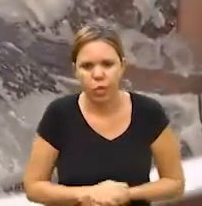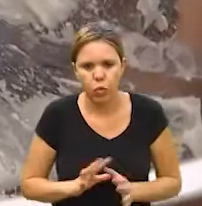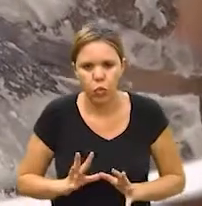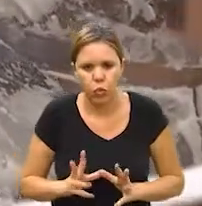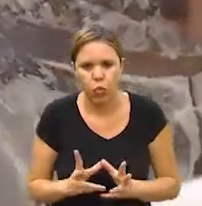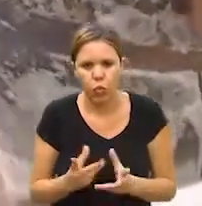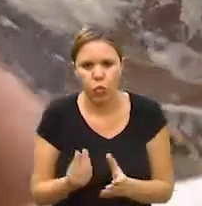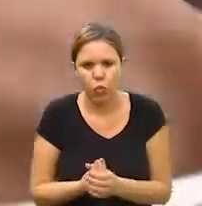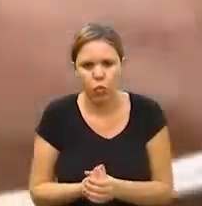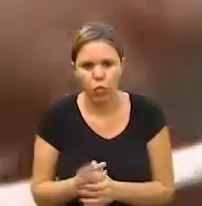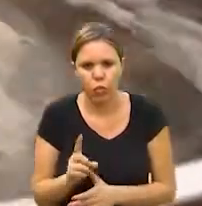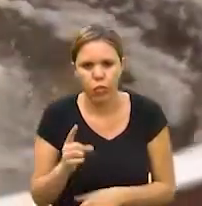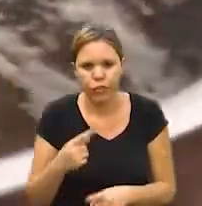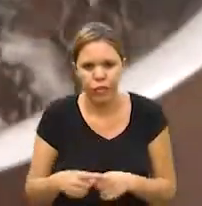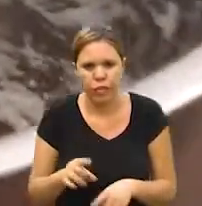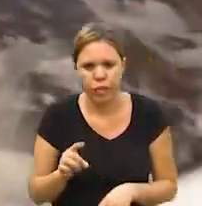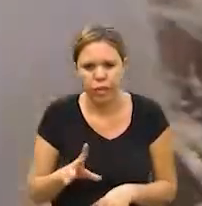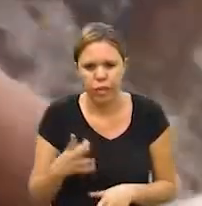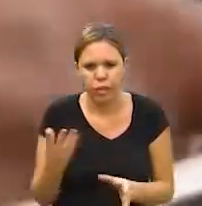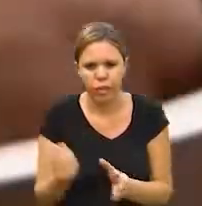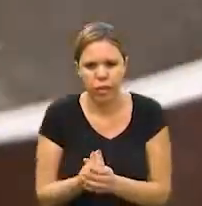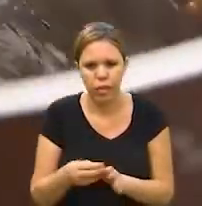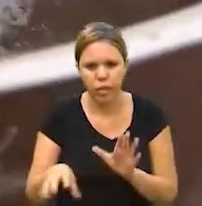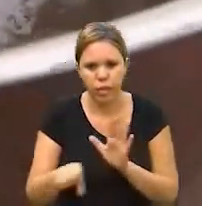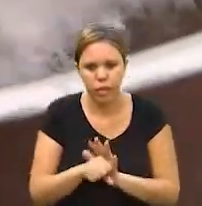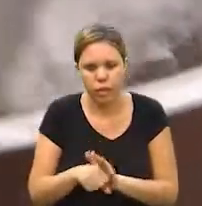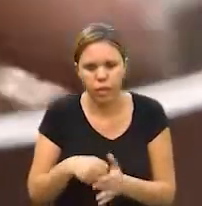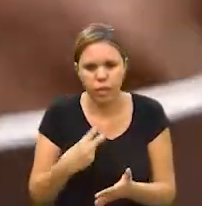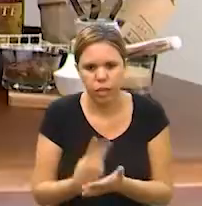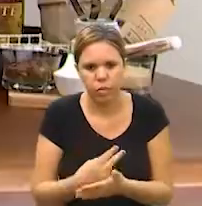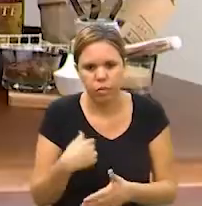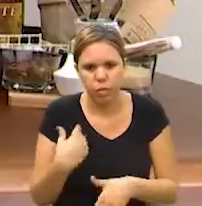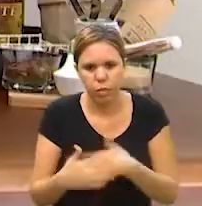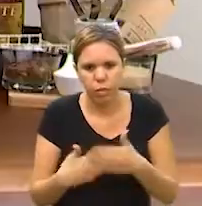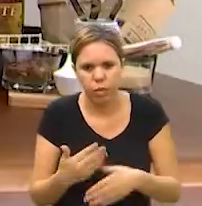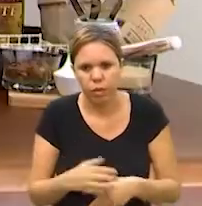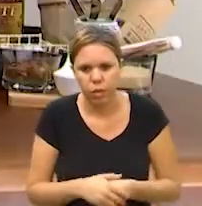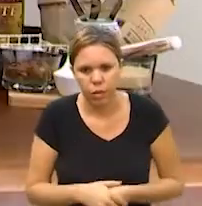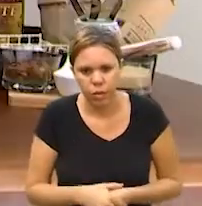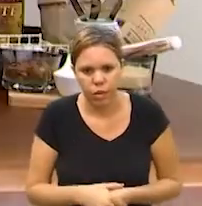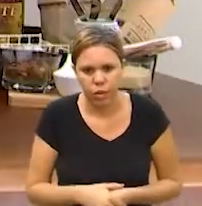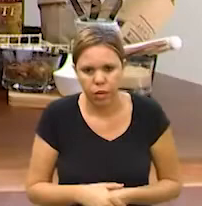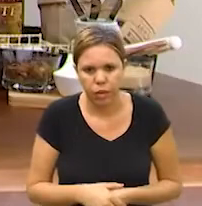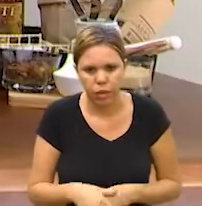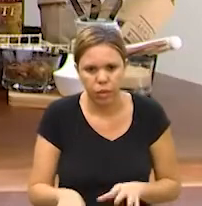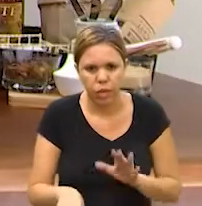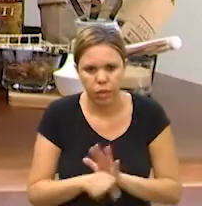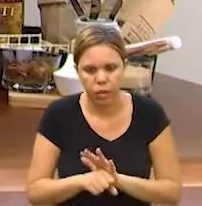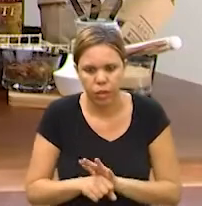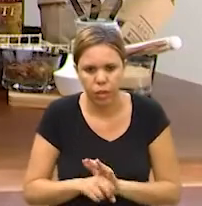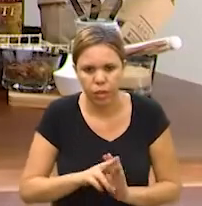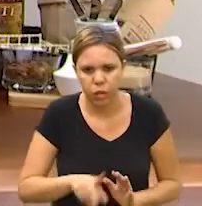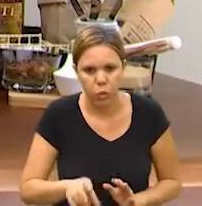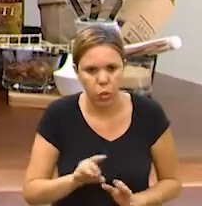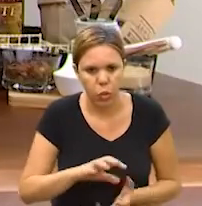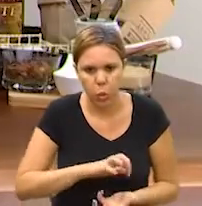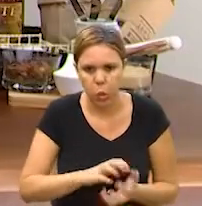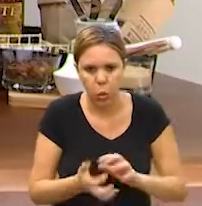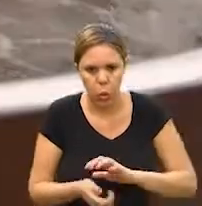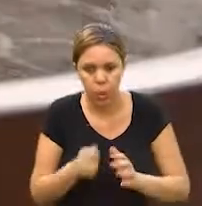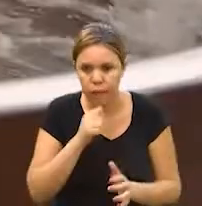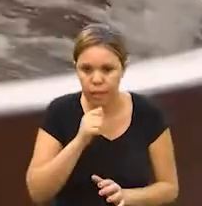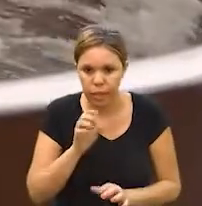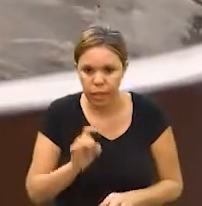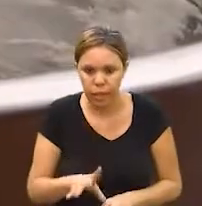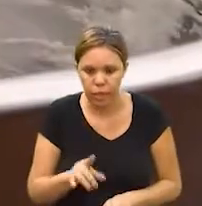tudo de uma vez. Sim. E agora vai incorporando. Isso, o mesmo processo. Incorporando, não é sova, uhum. Né?